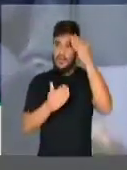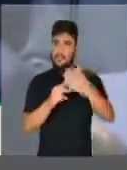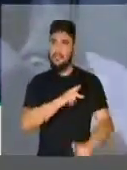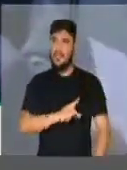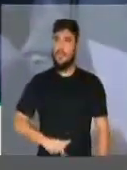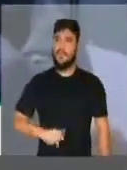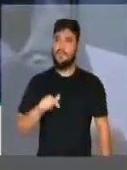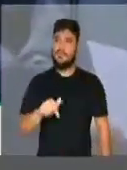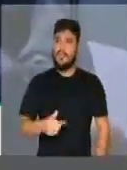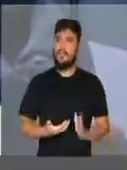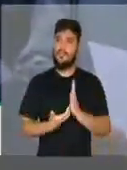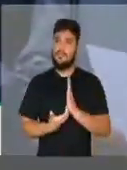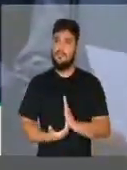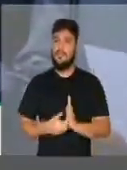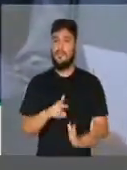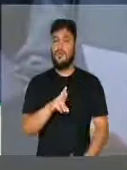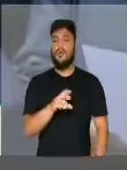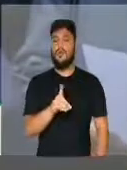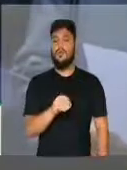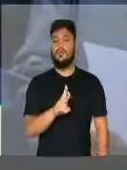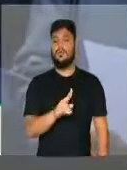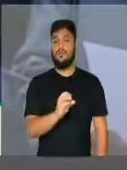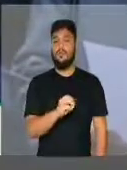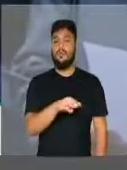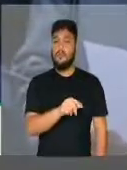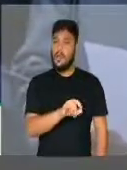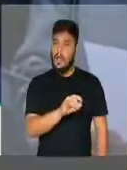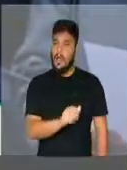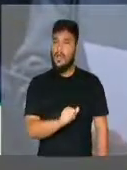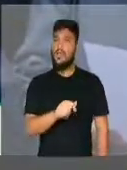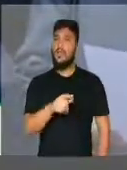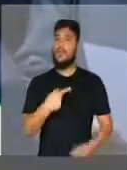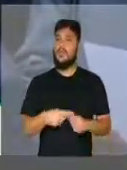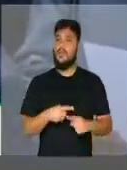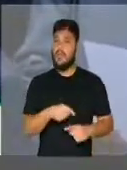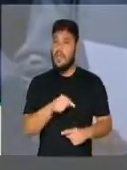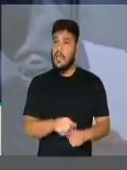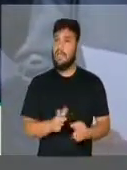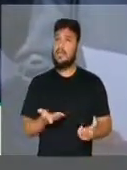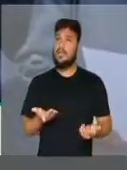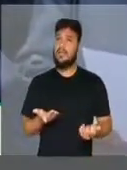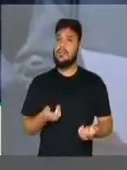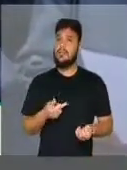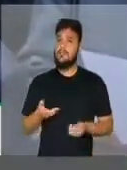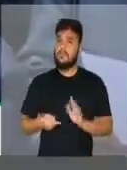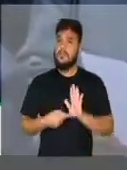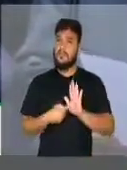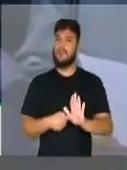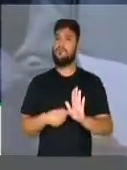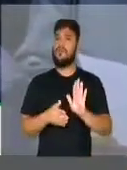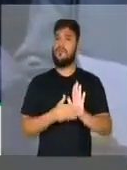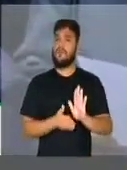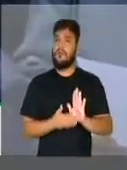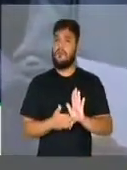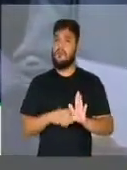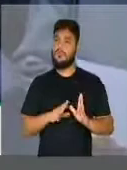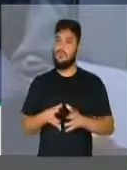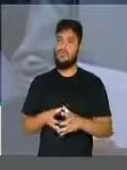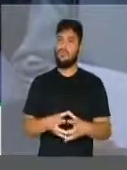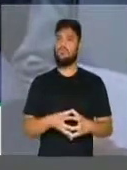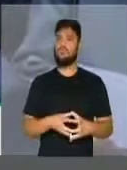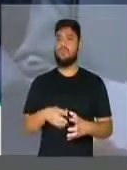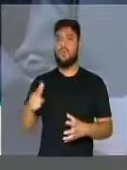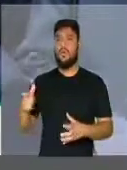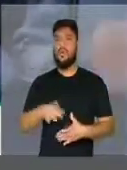ao presidente dessa casa, deputado Rodrigo Maia, pela oportunidade de trazer, pela sensibilidade de trazer ao plenário, junto com os demais